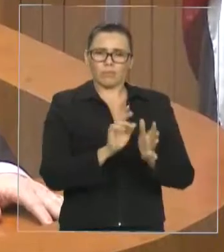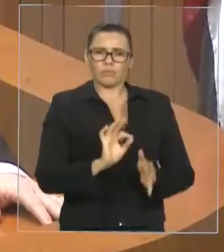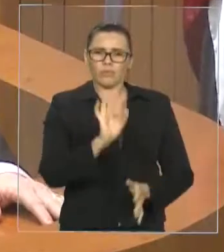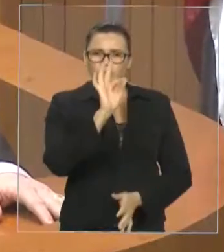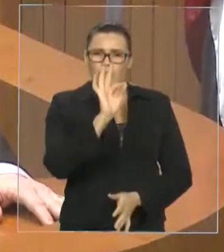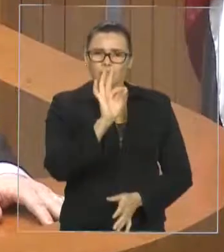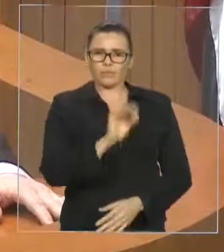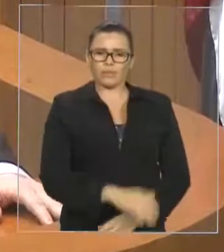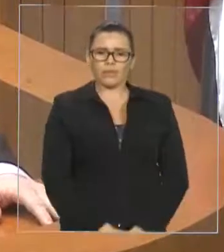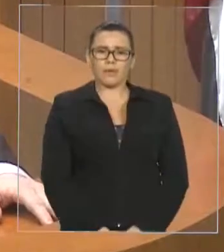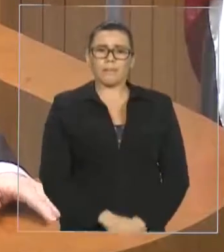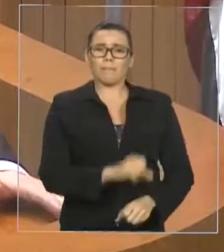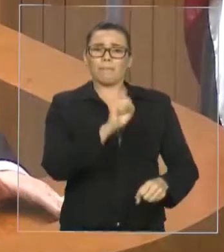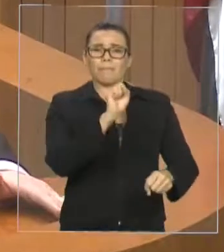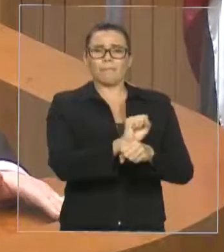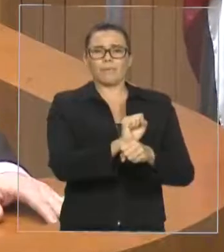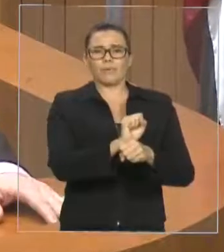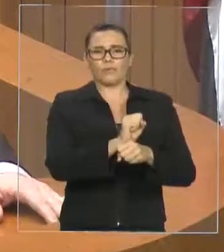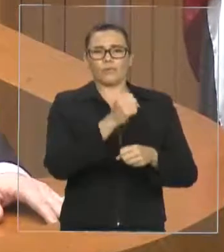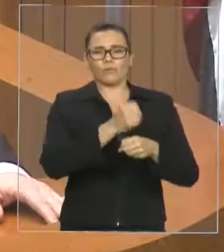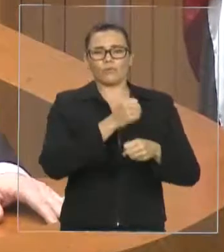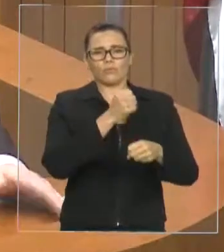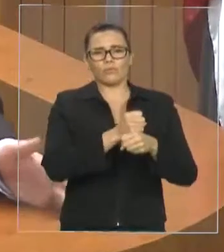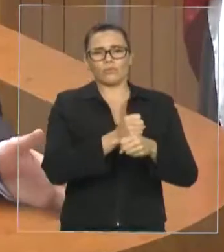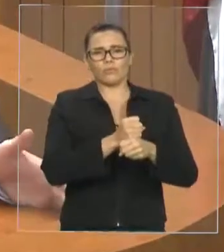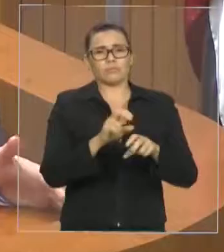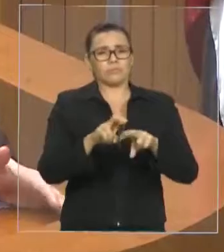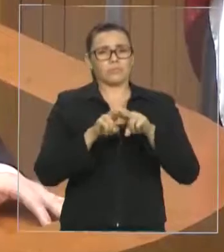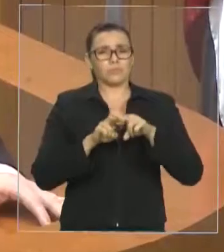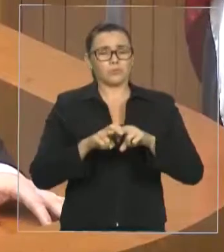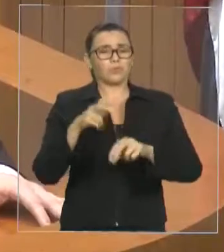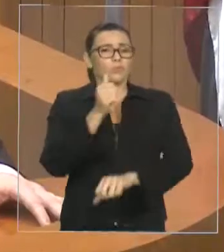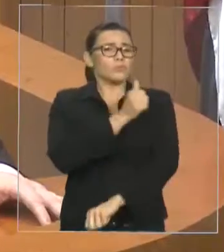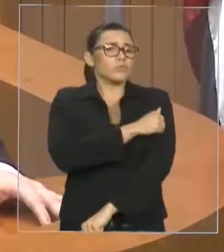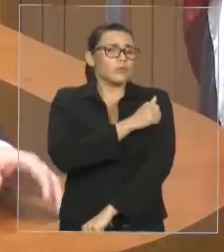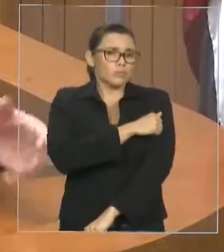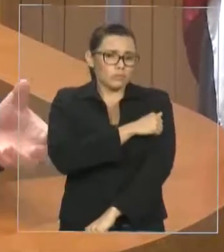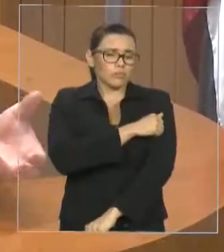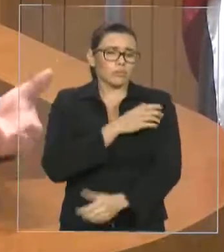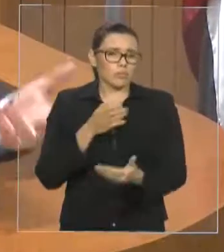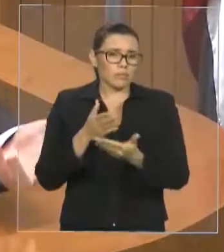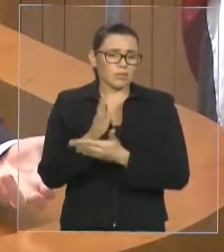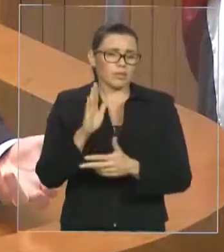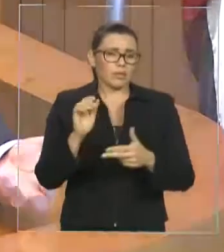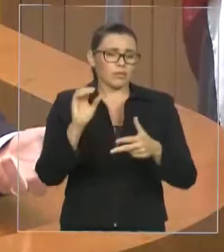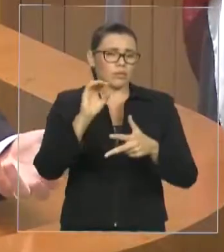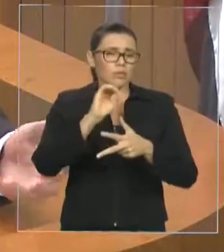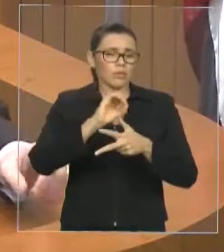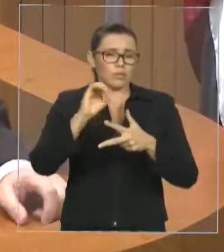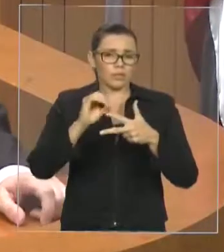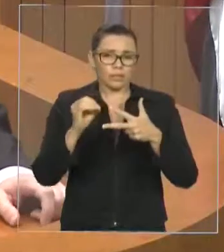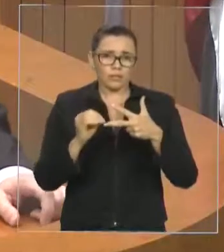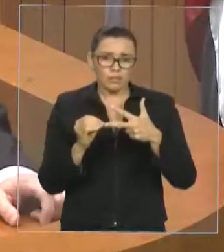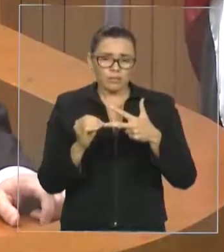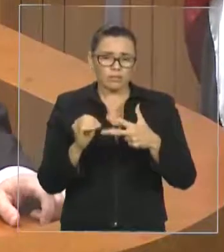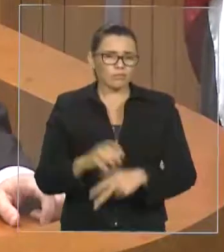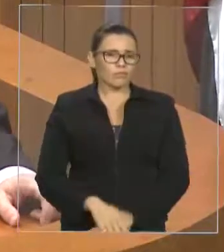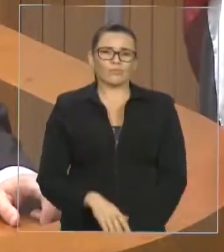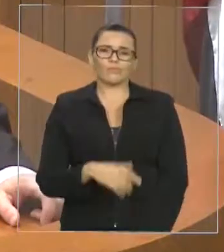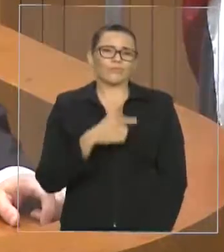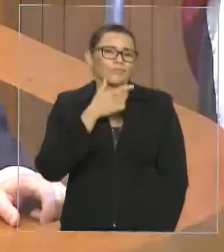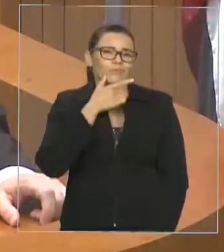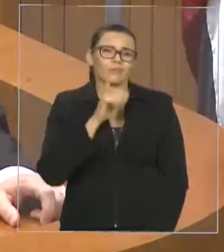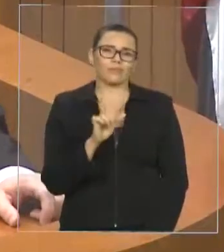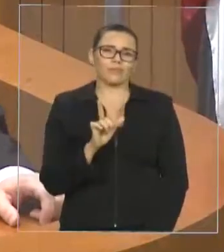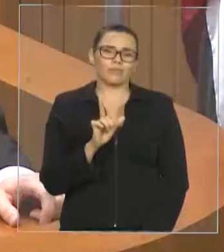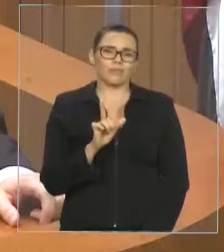sem ter como começar as aulas porque não tem estrutura física por incrível que pareça